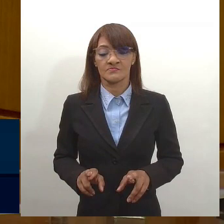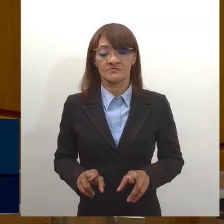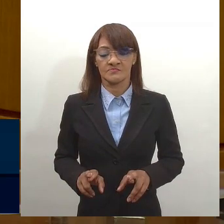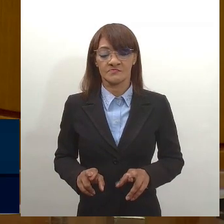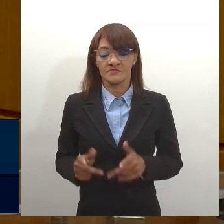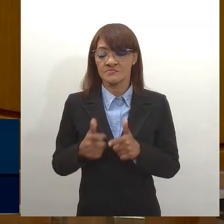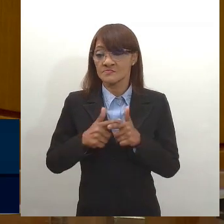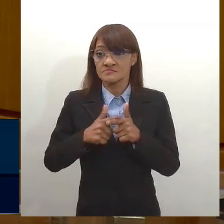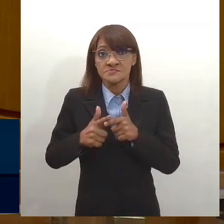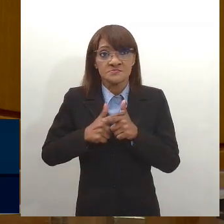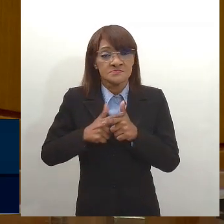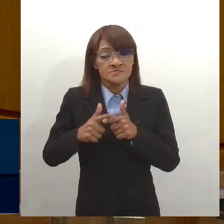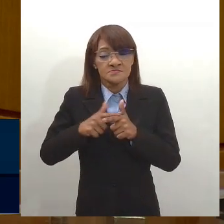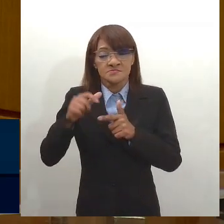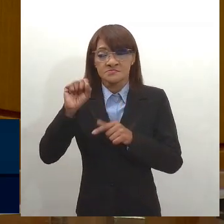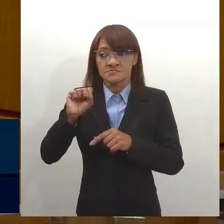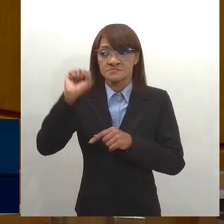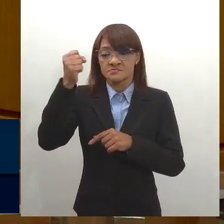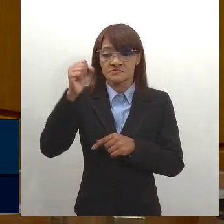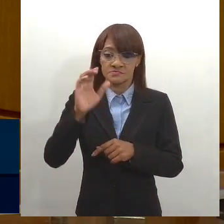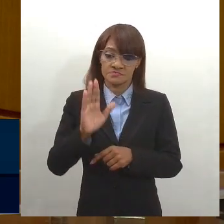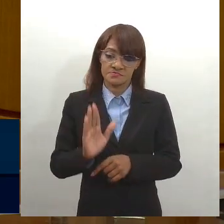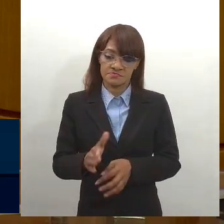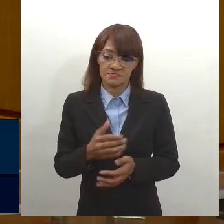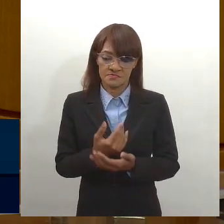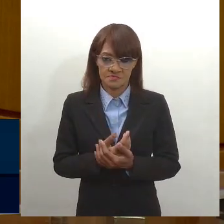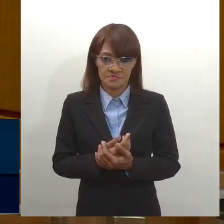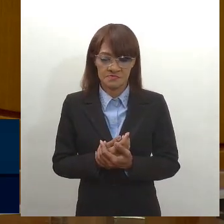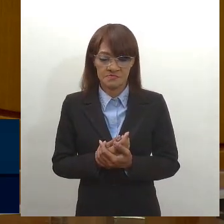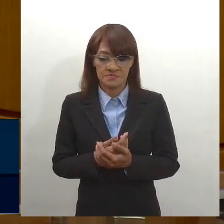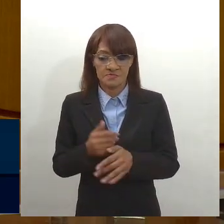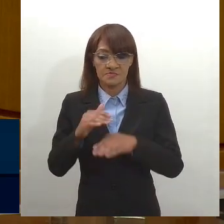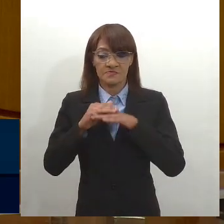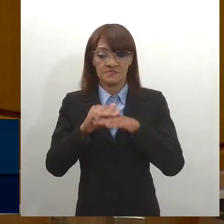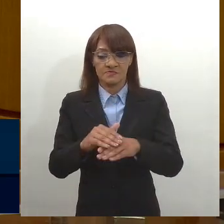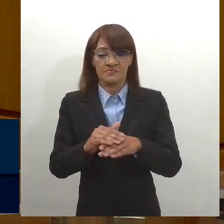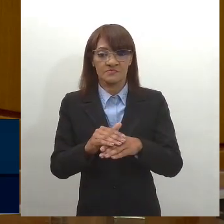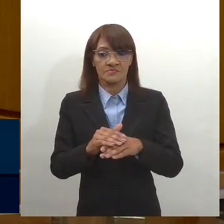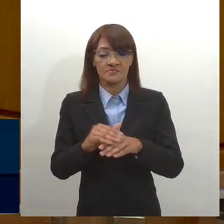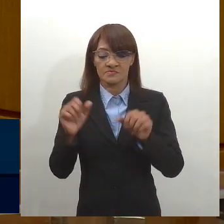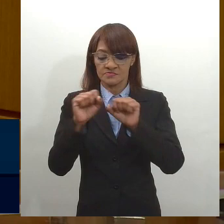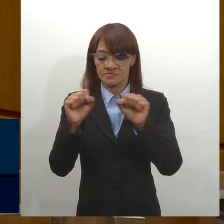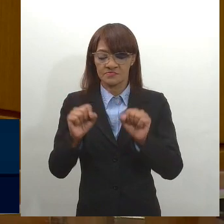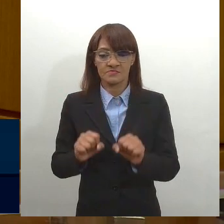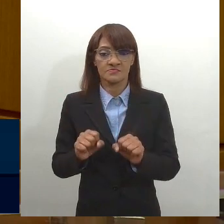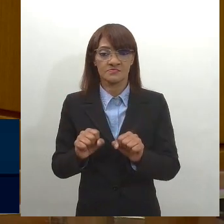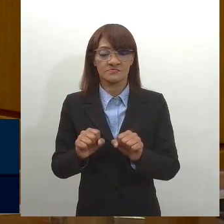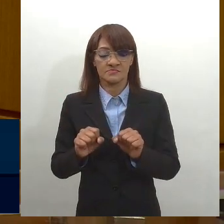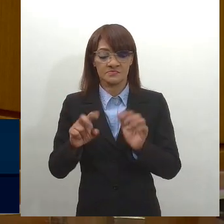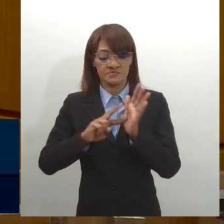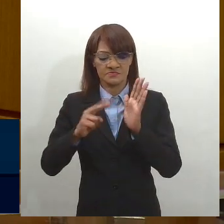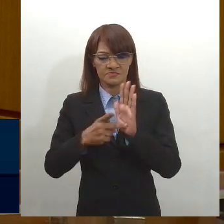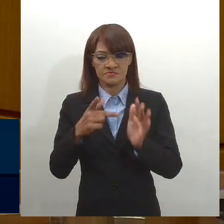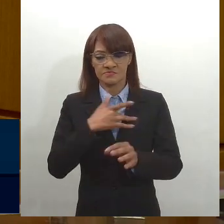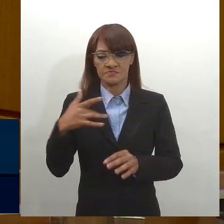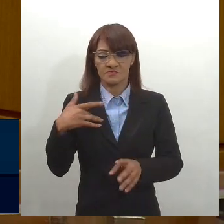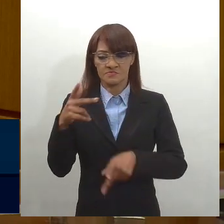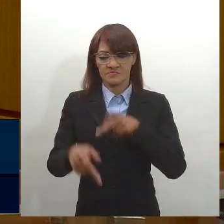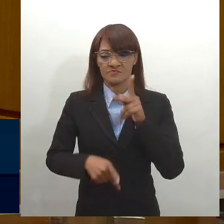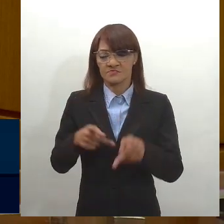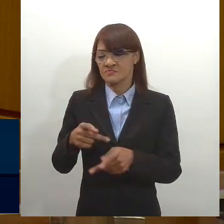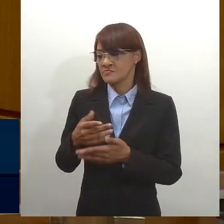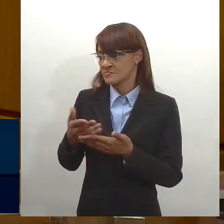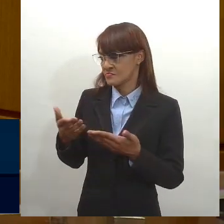significa dizer que é vida, é saúde para a população. Portanto, senhora presidenta